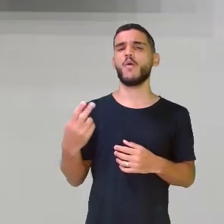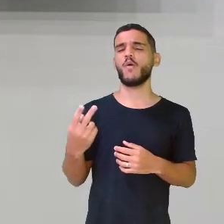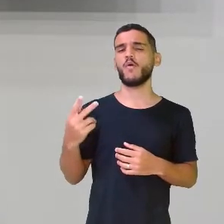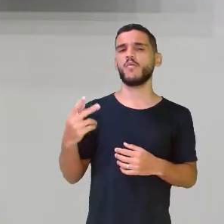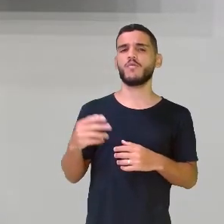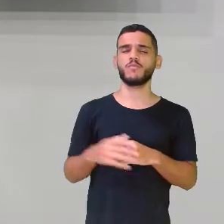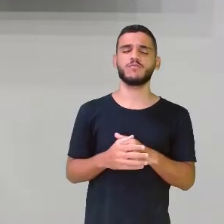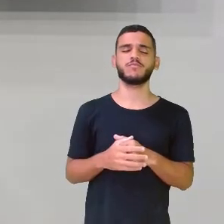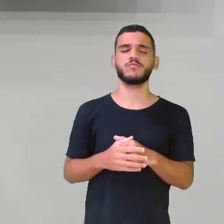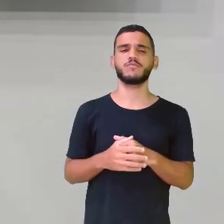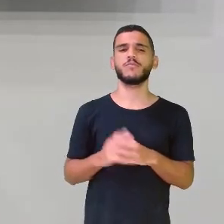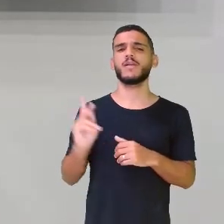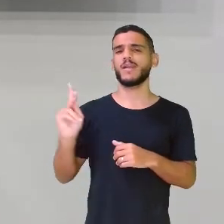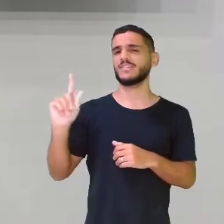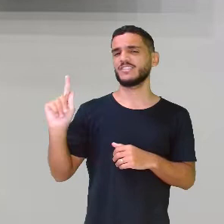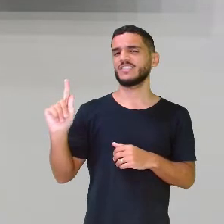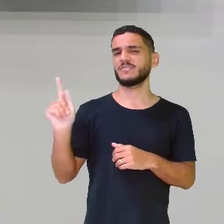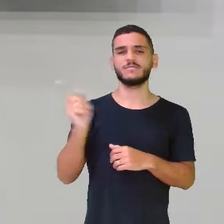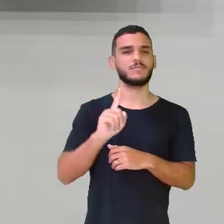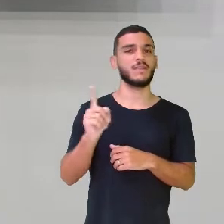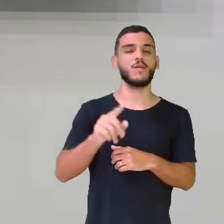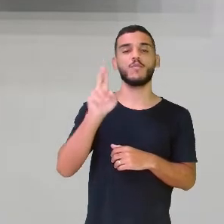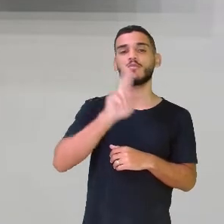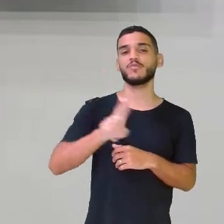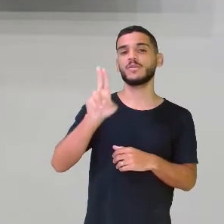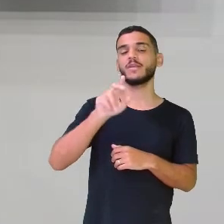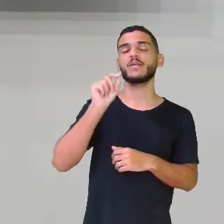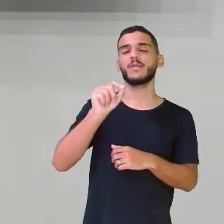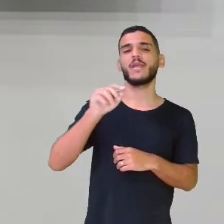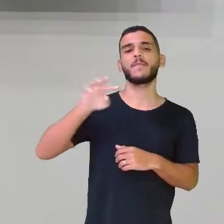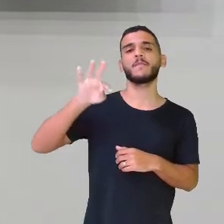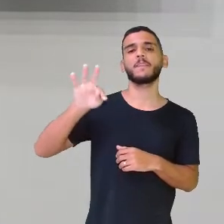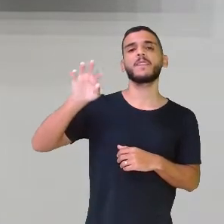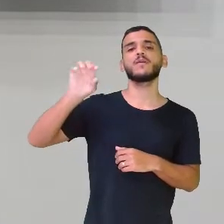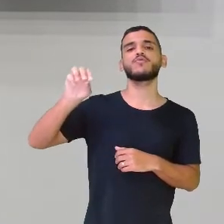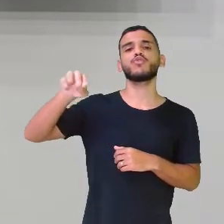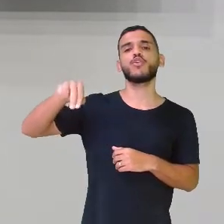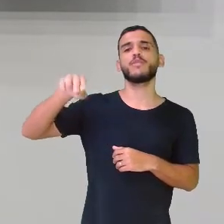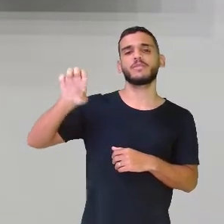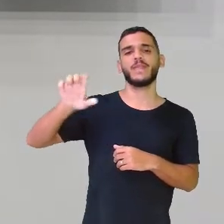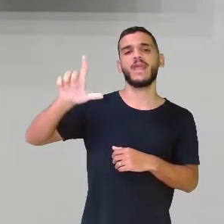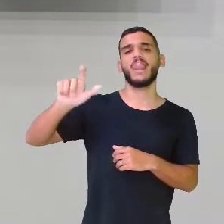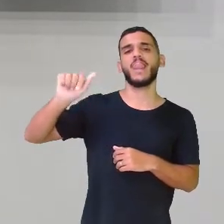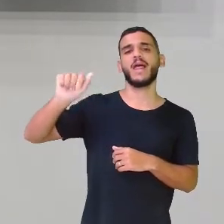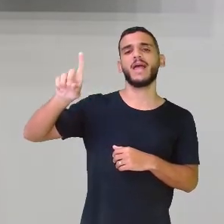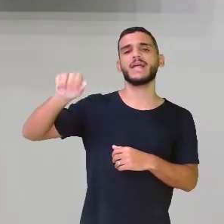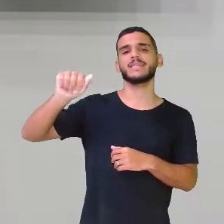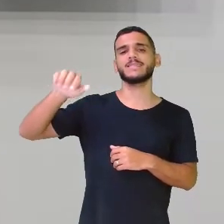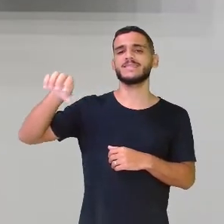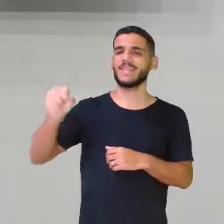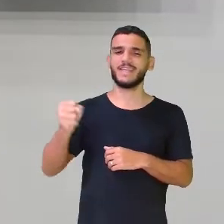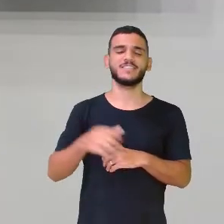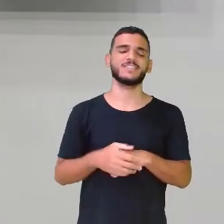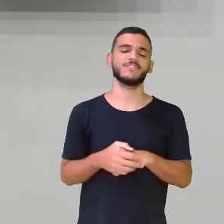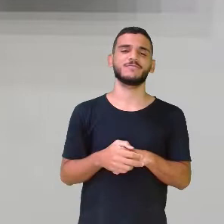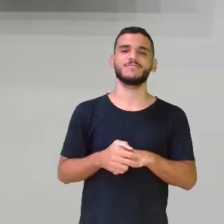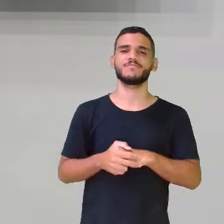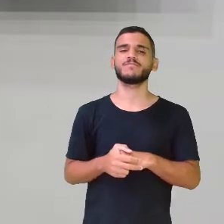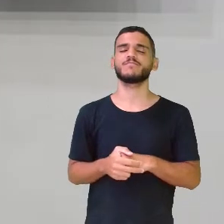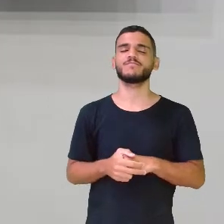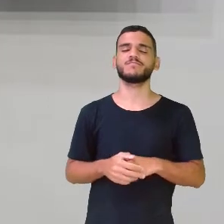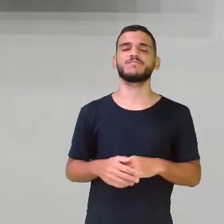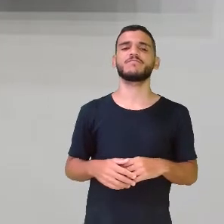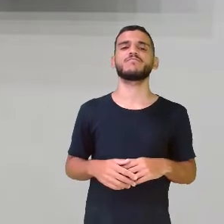as toneladas. Por quê? Porque um ônibus ele tem mais do que 1 quilo. A cada 1000 quilos eu